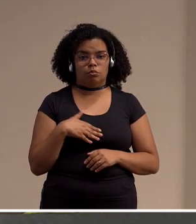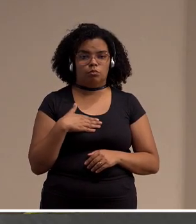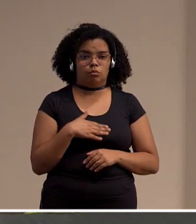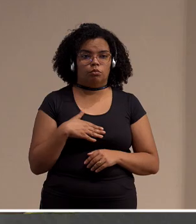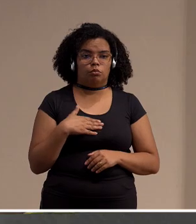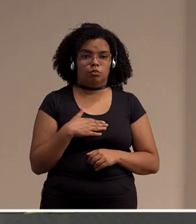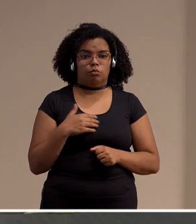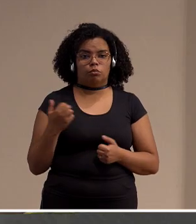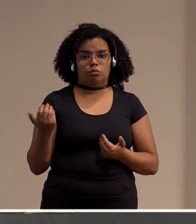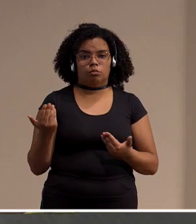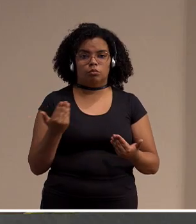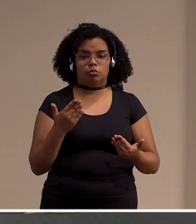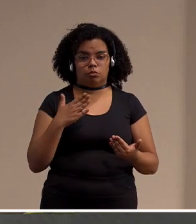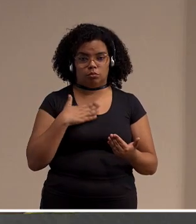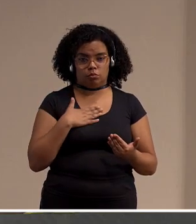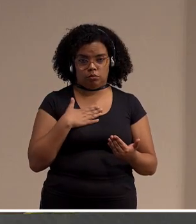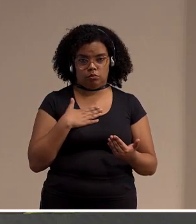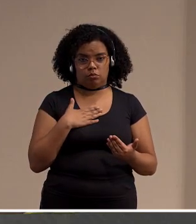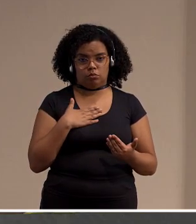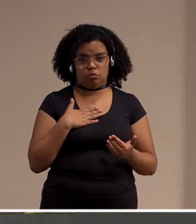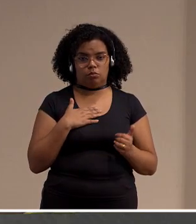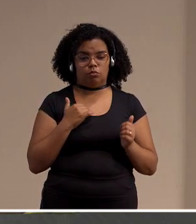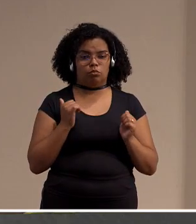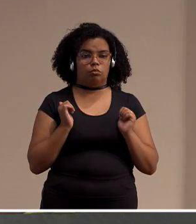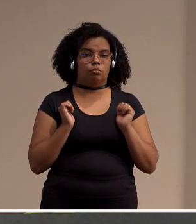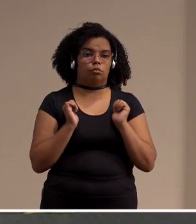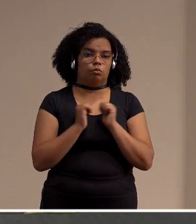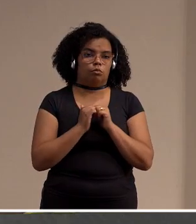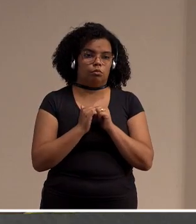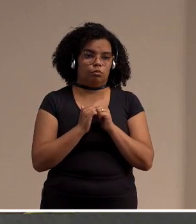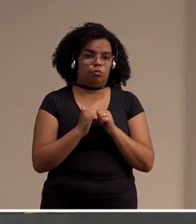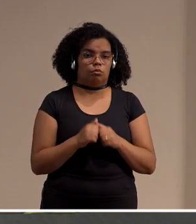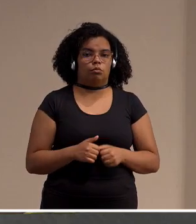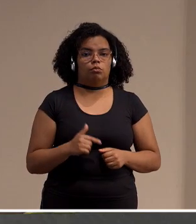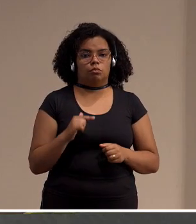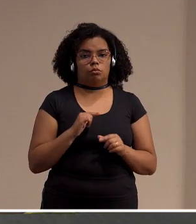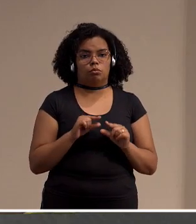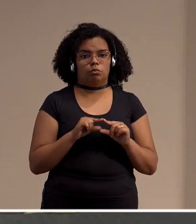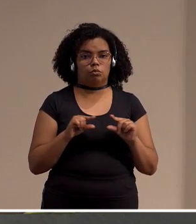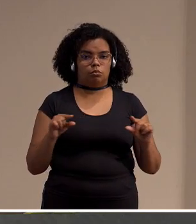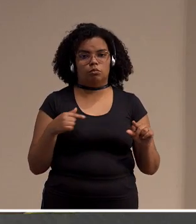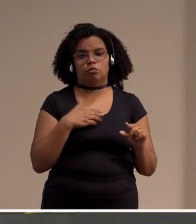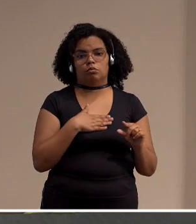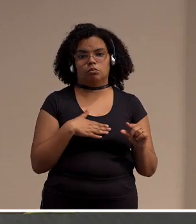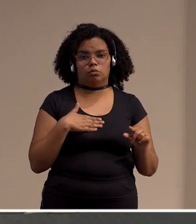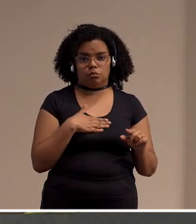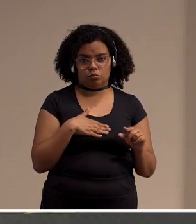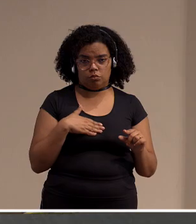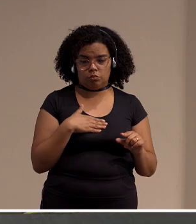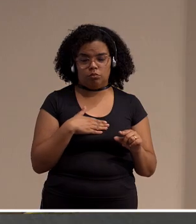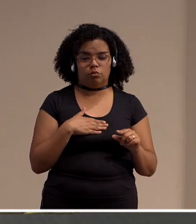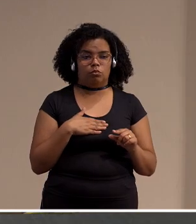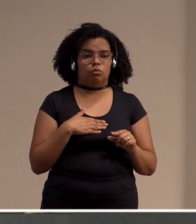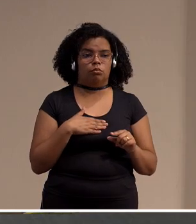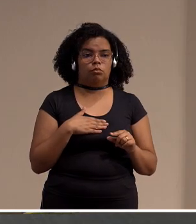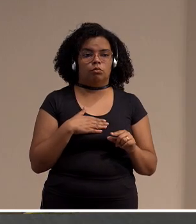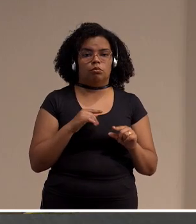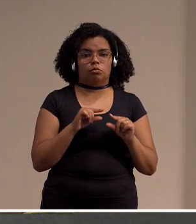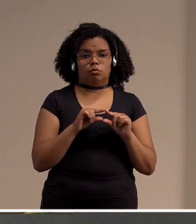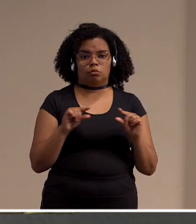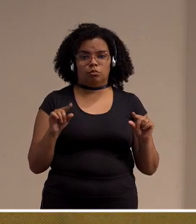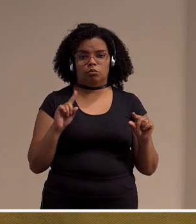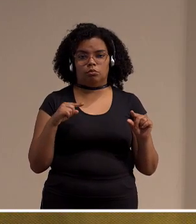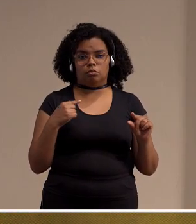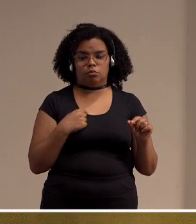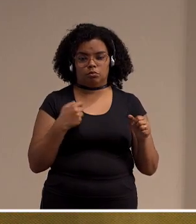uma frase que não como essa frase atribuída a Mark Fisher de é mais fácil imaginar o fim do mundo que o fim do capitalismo, que a gente que diz que é